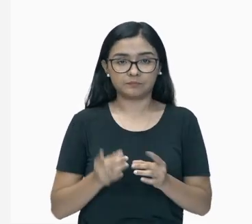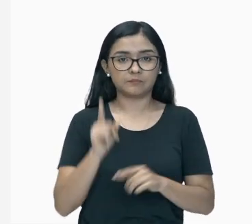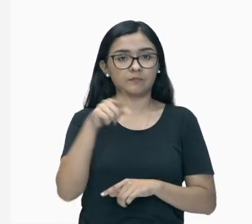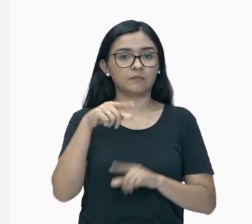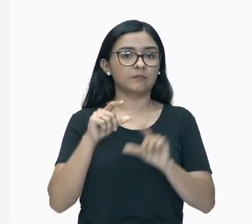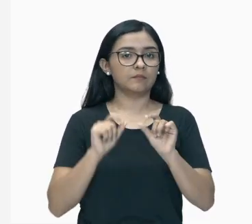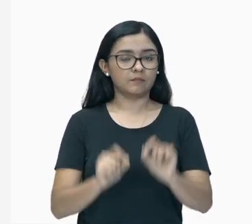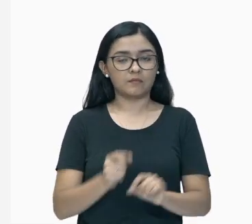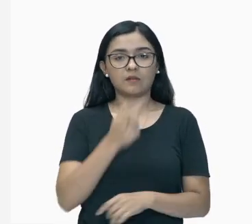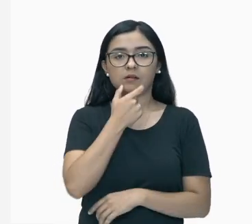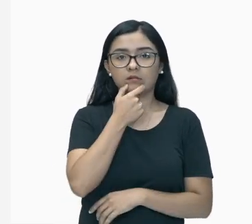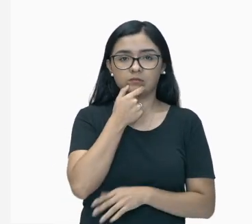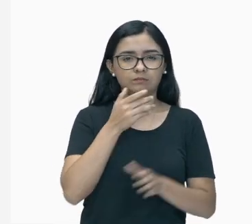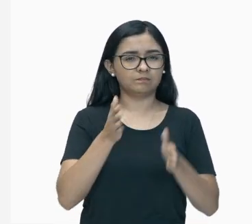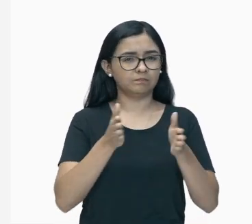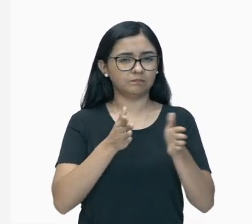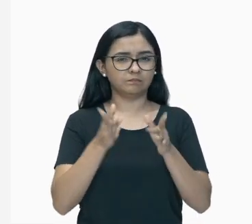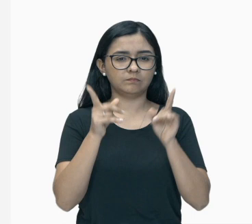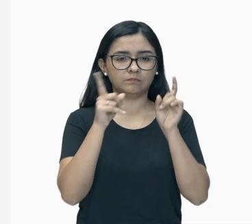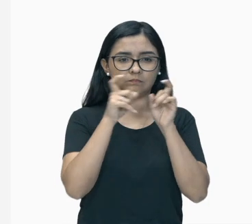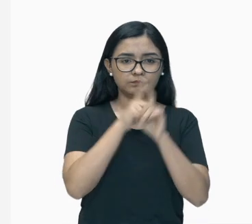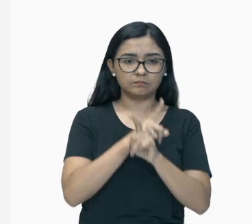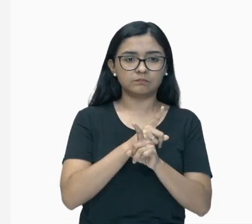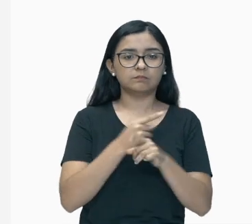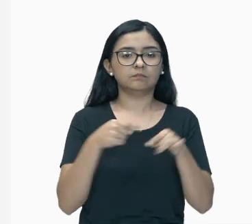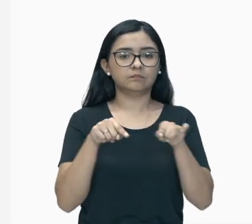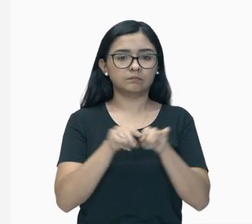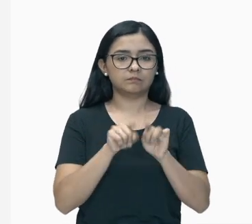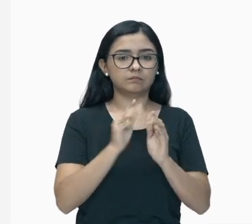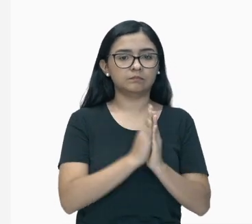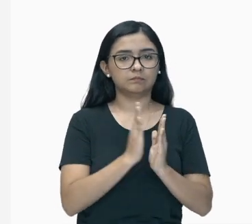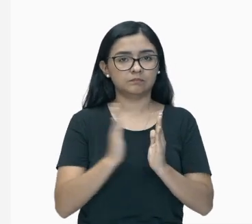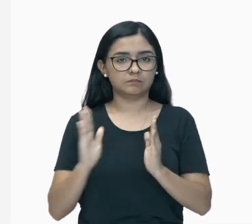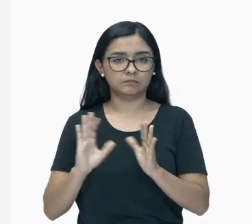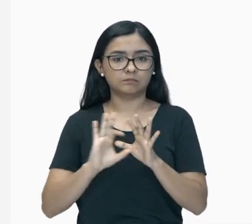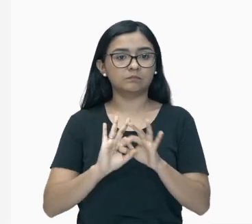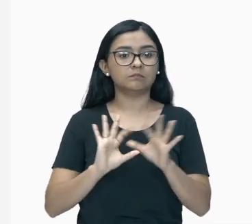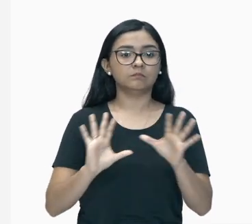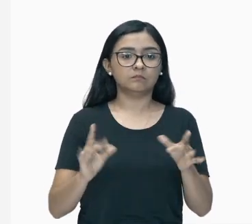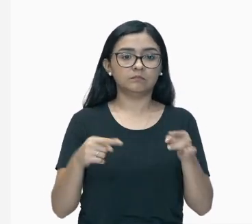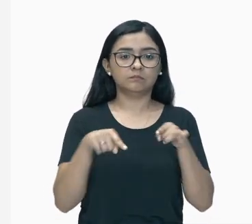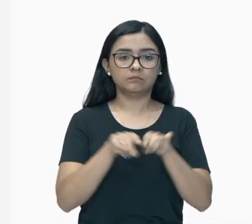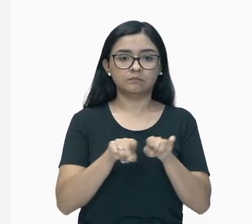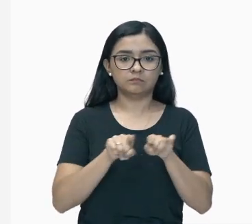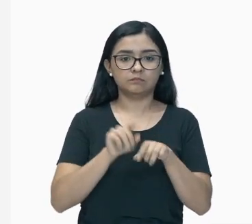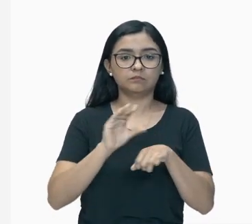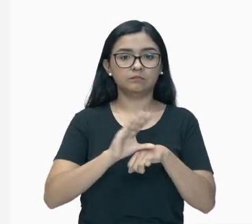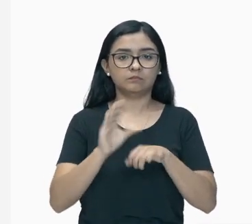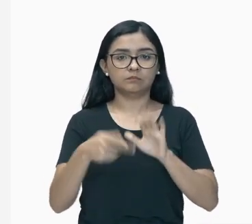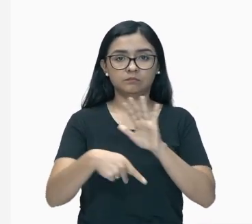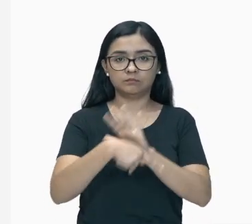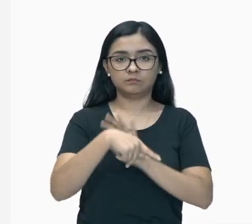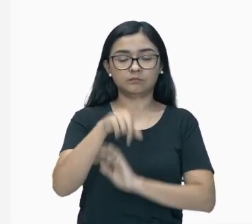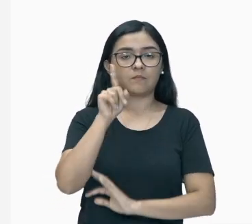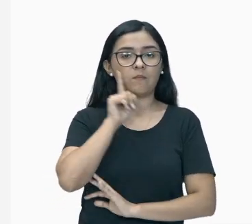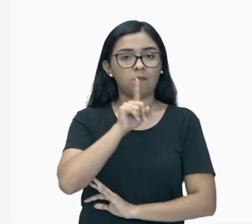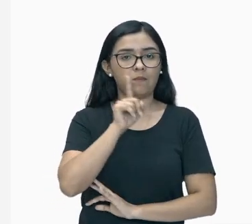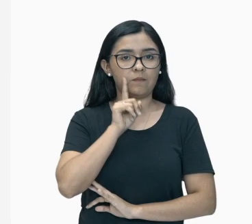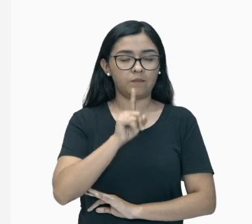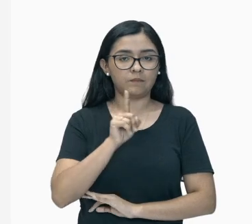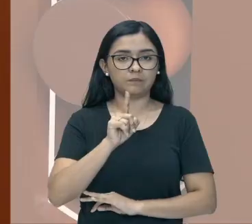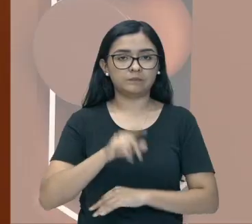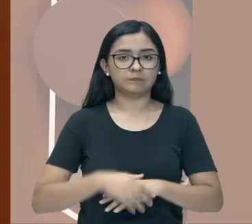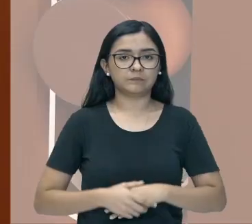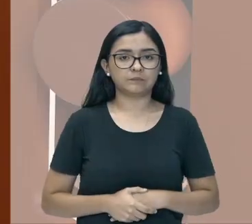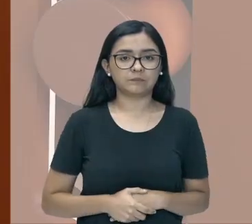temos a Inglaterra aperta o laço, o processo de independência e a Constituição dos Estados